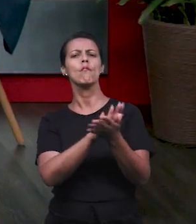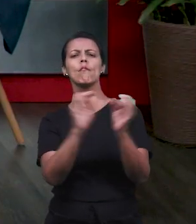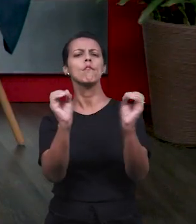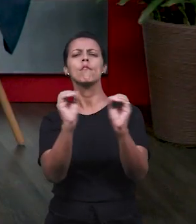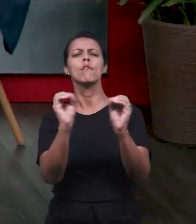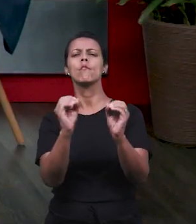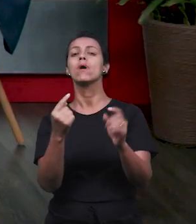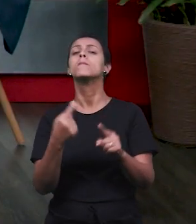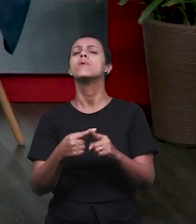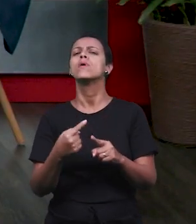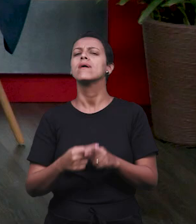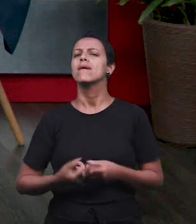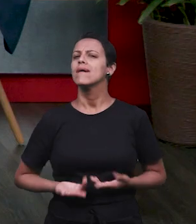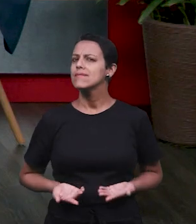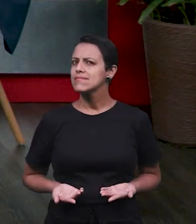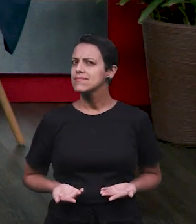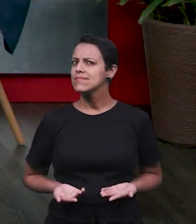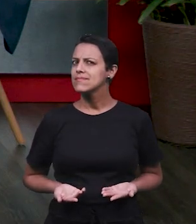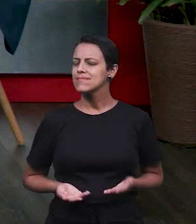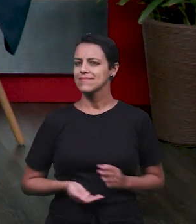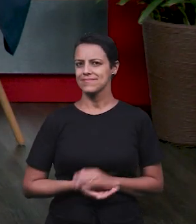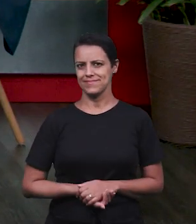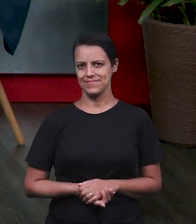Muito bem, pastor Adaíso.